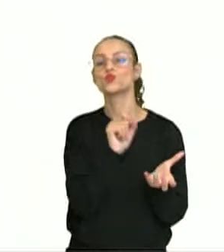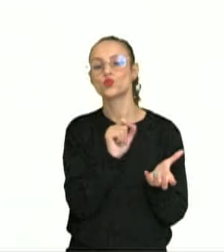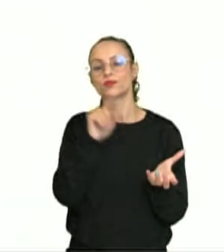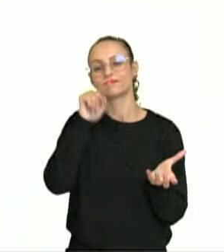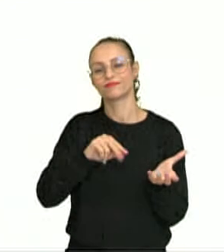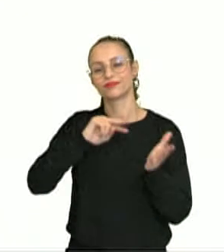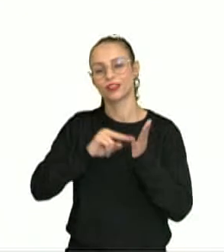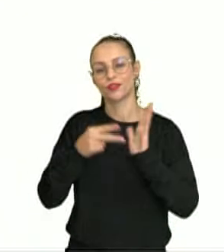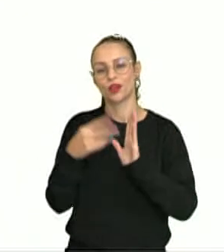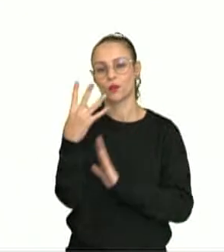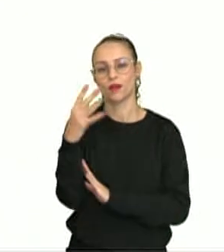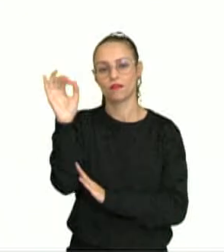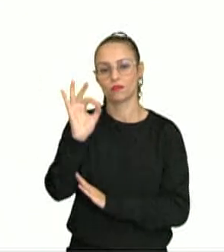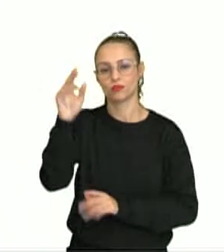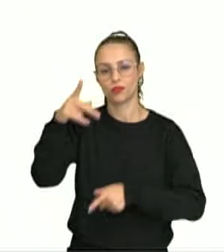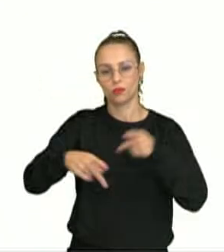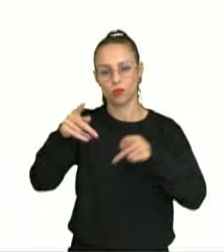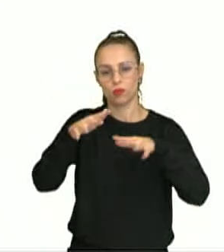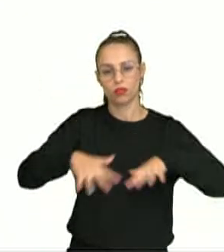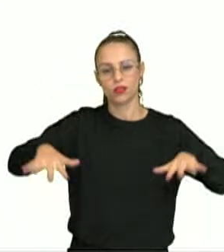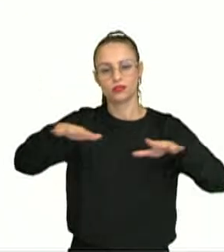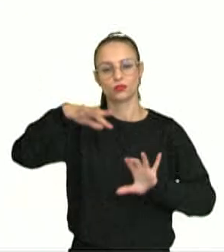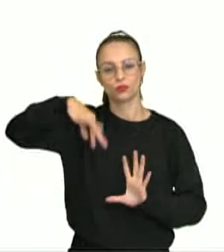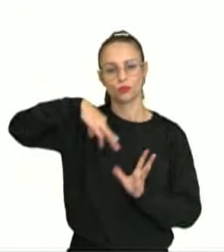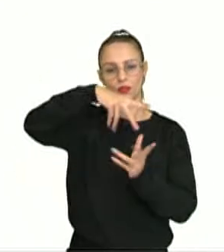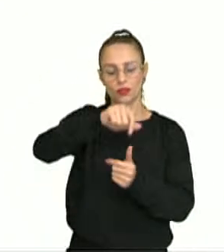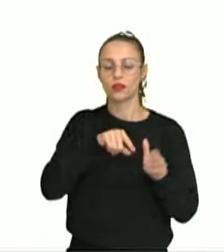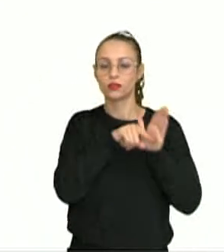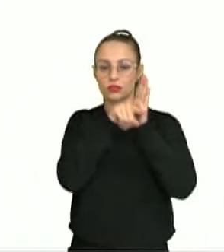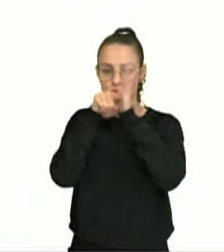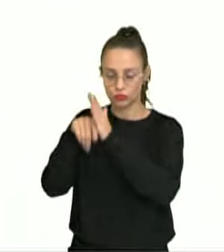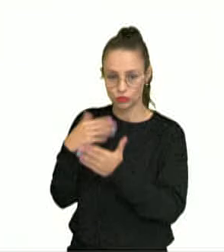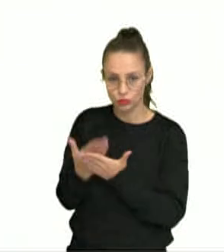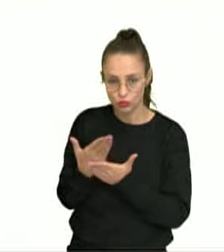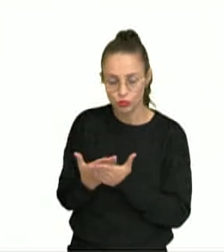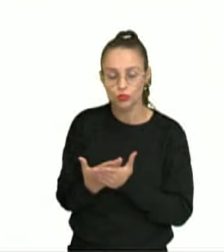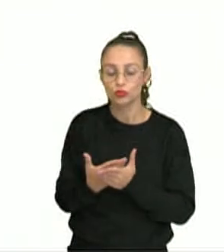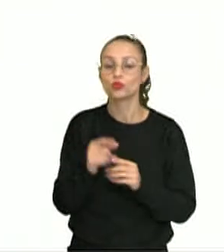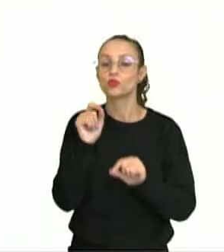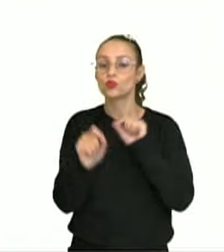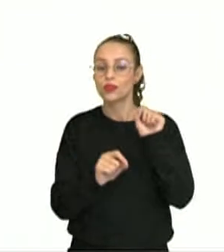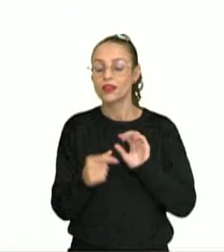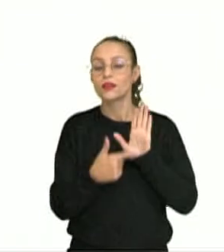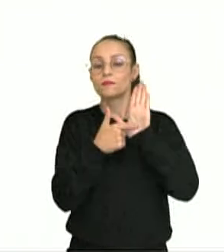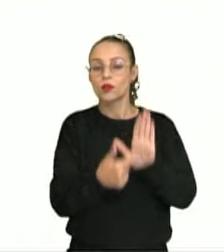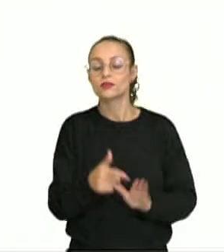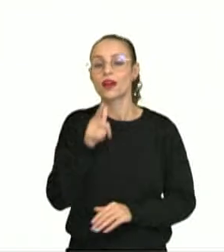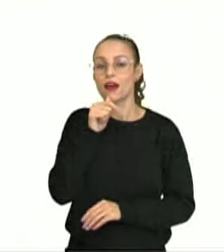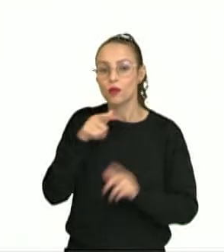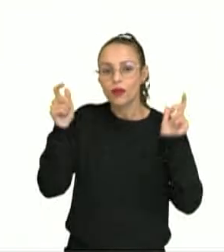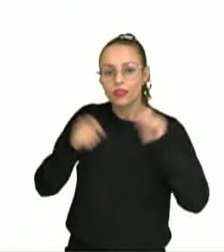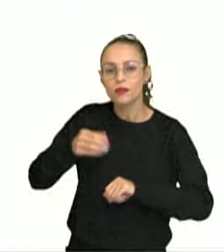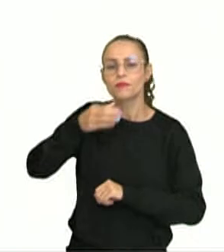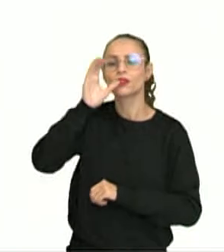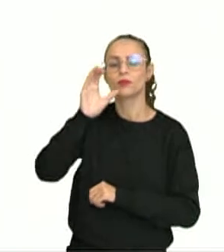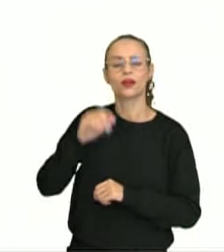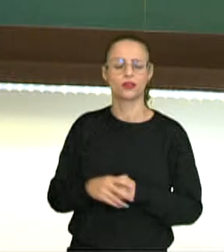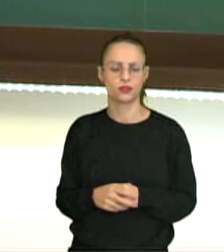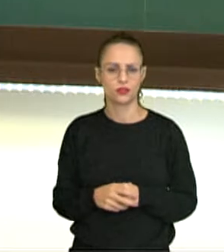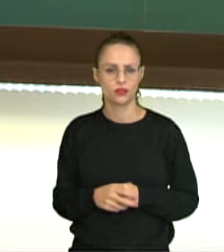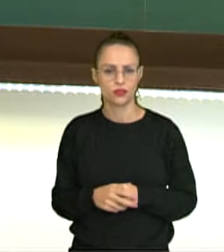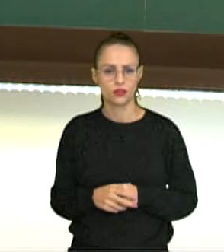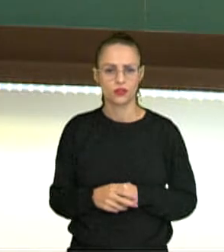da população do planeta. Os estudos completam que a água doce, ó, dado importante, água doce. Por quê,